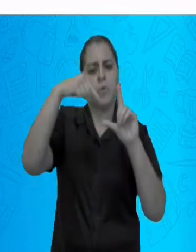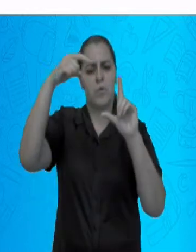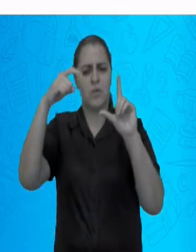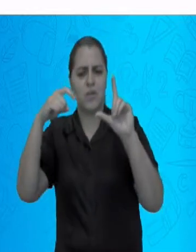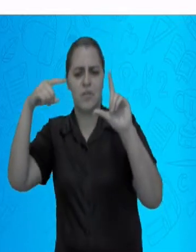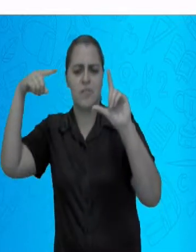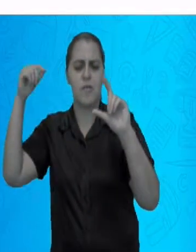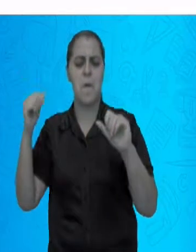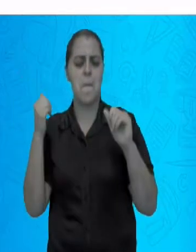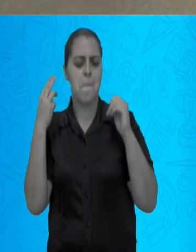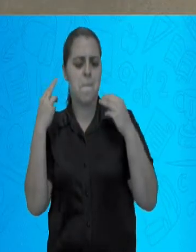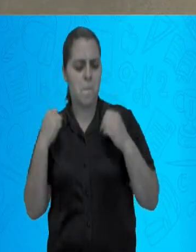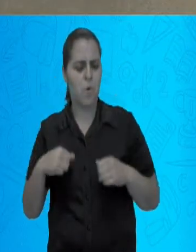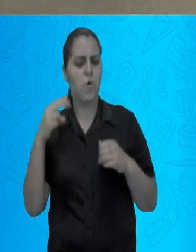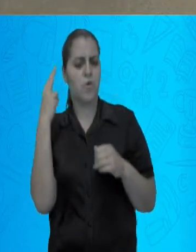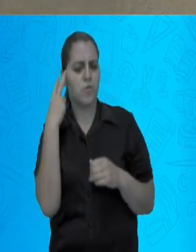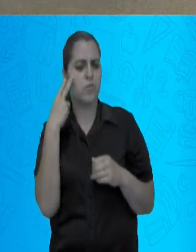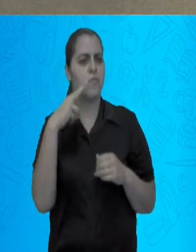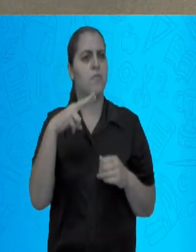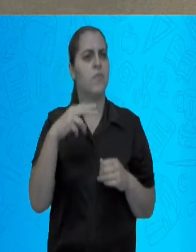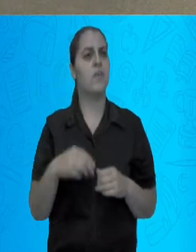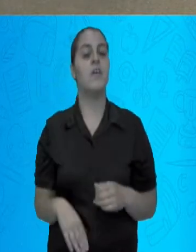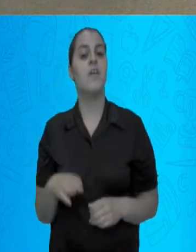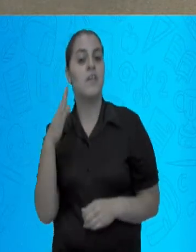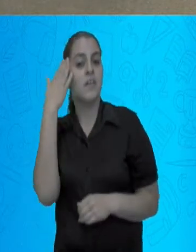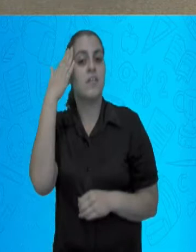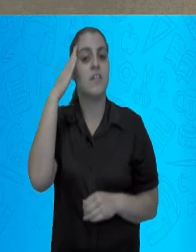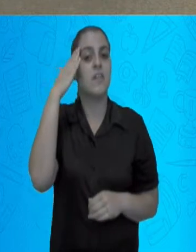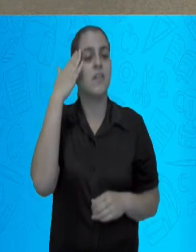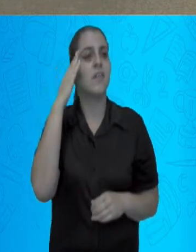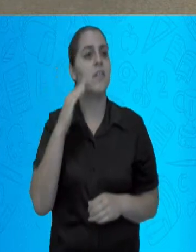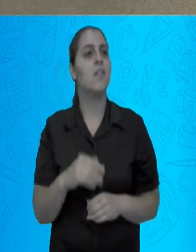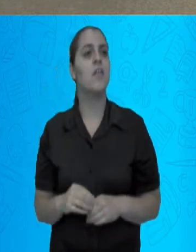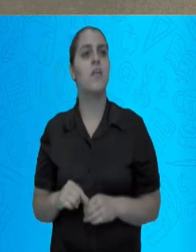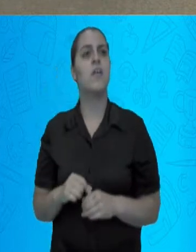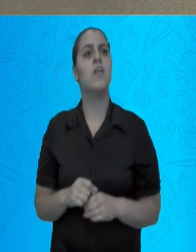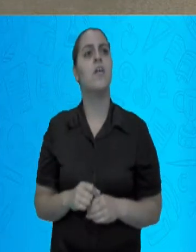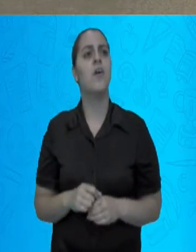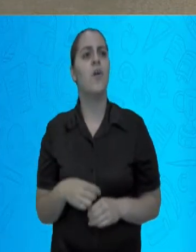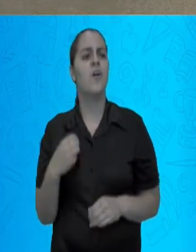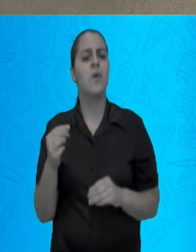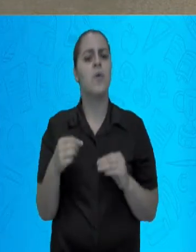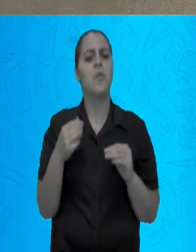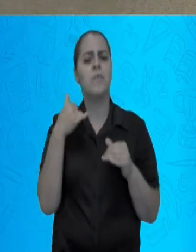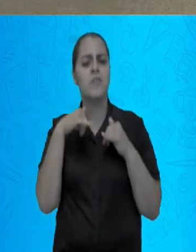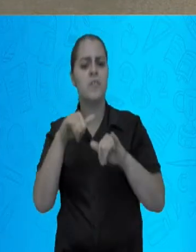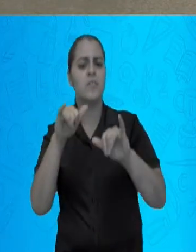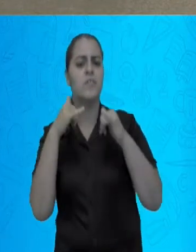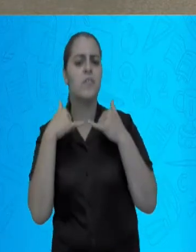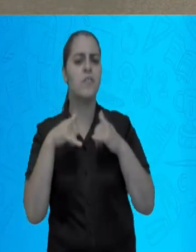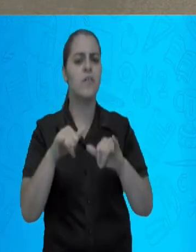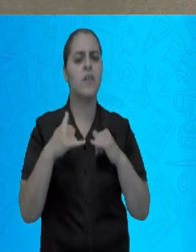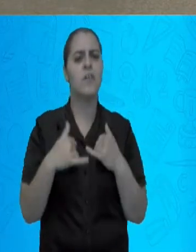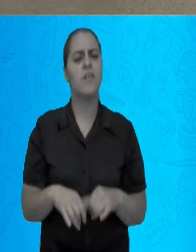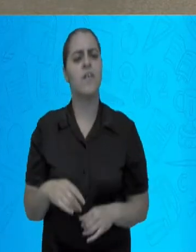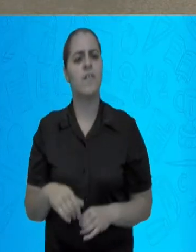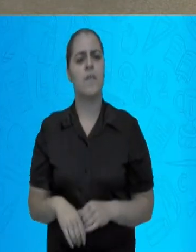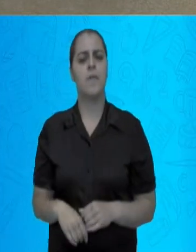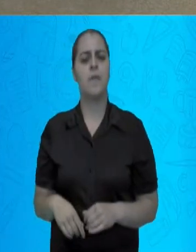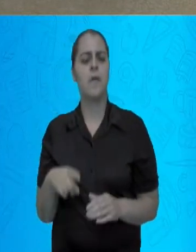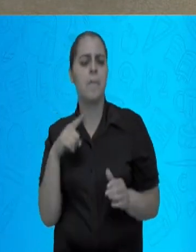eu posso olhar para ele e já identificar alguns algumas informações que, se me